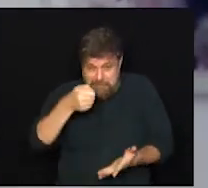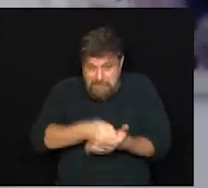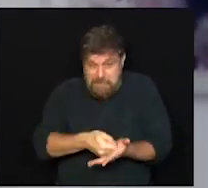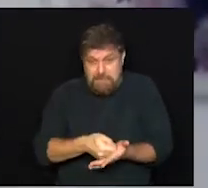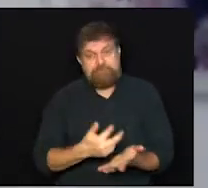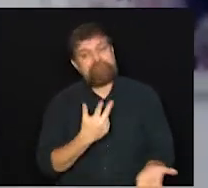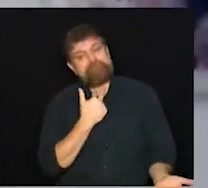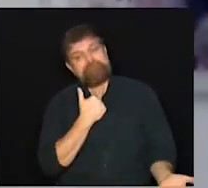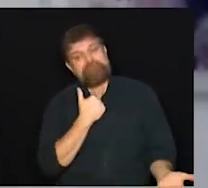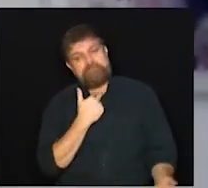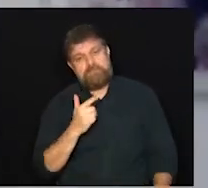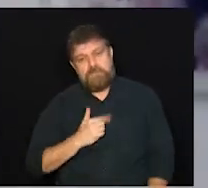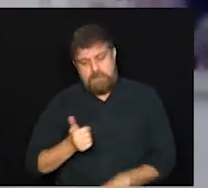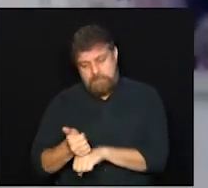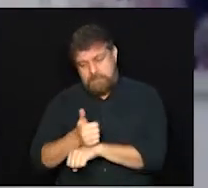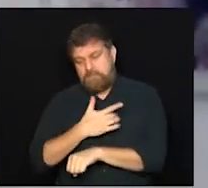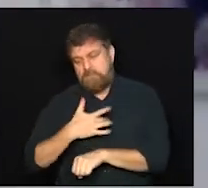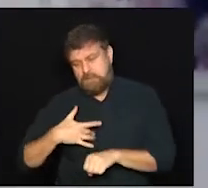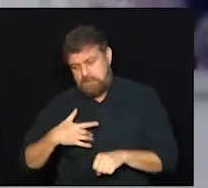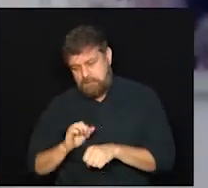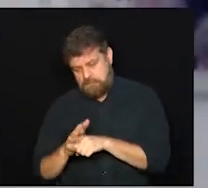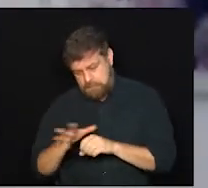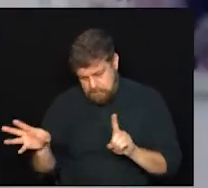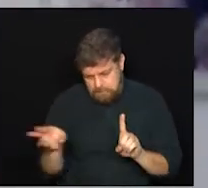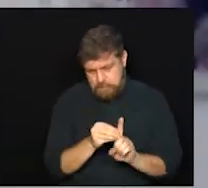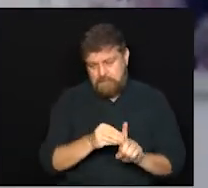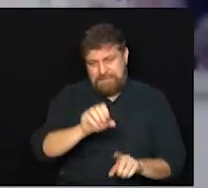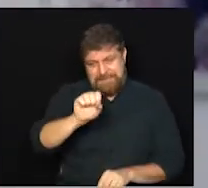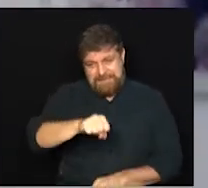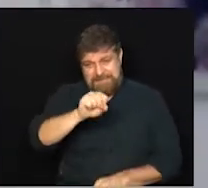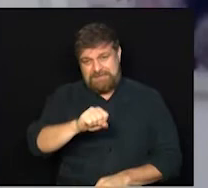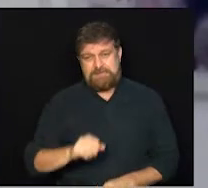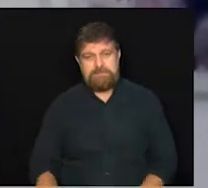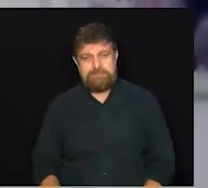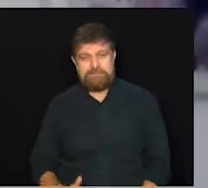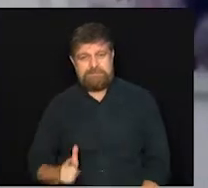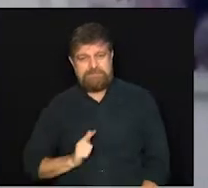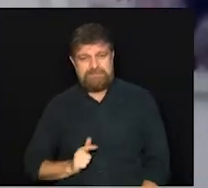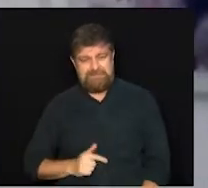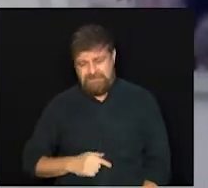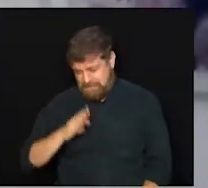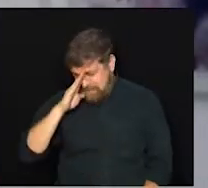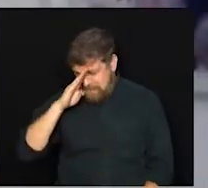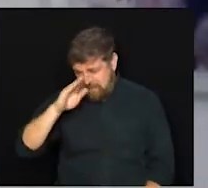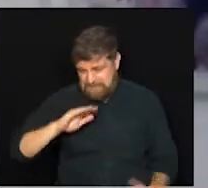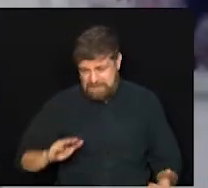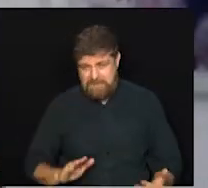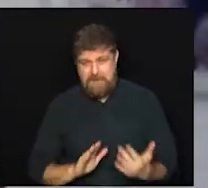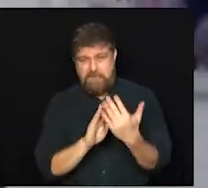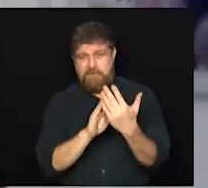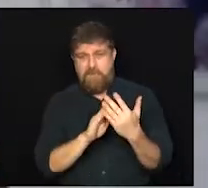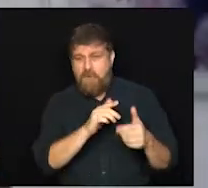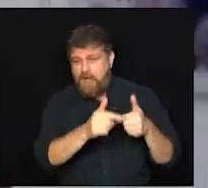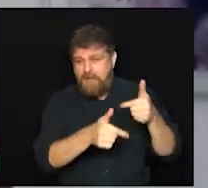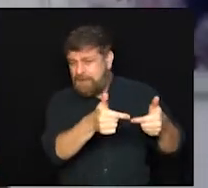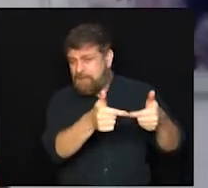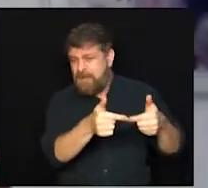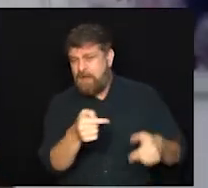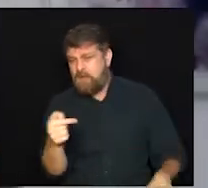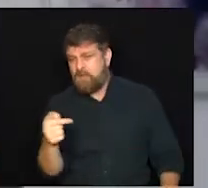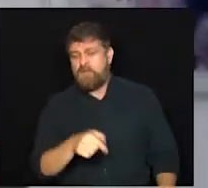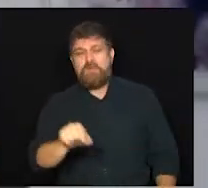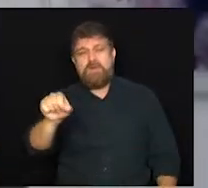há profissionais de saúde contaminados. O maior impacto, na verdade, chamaria laboral, foi